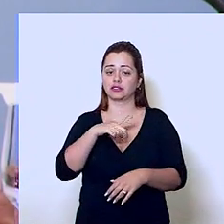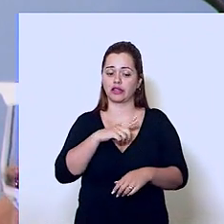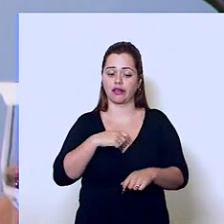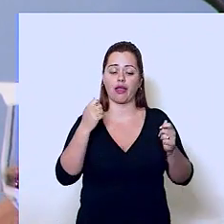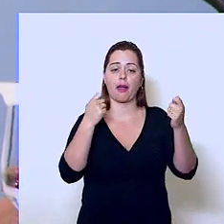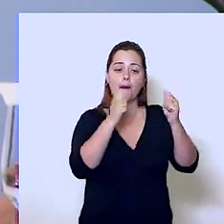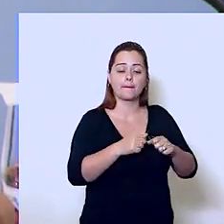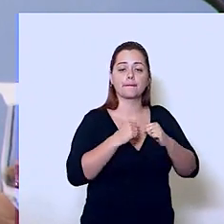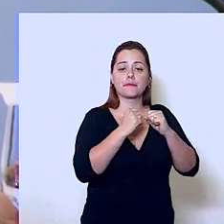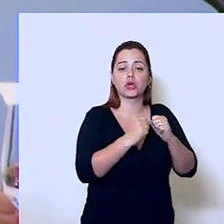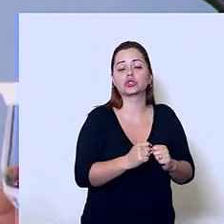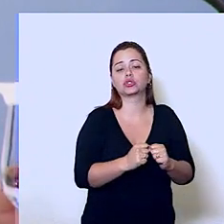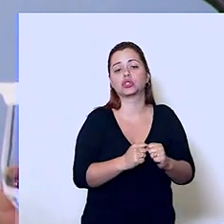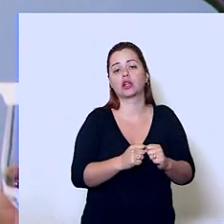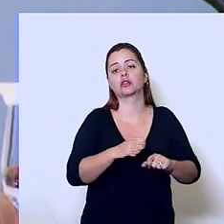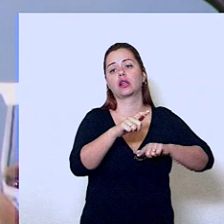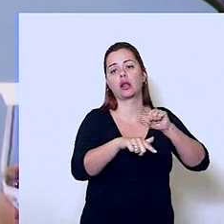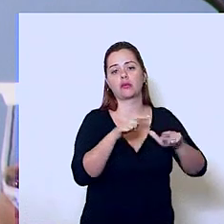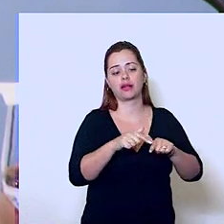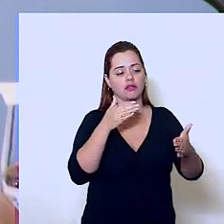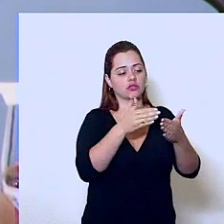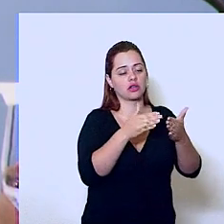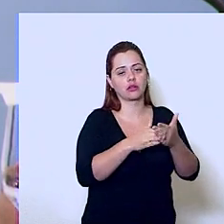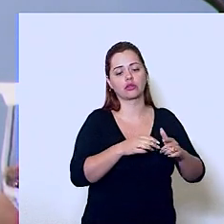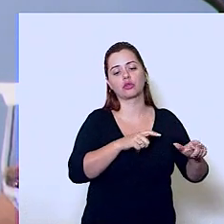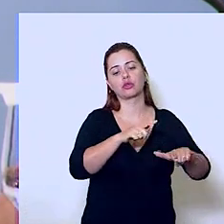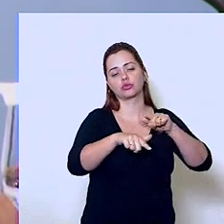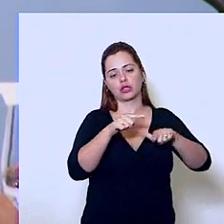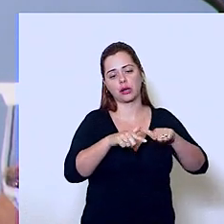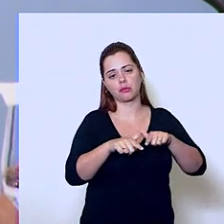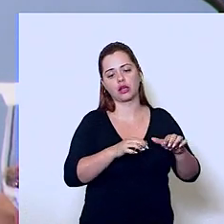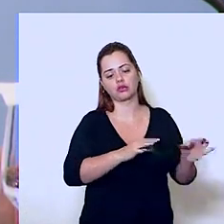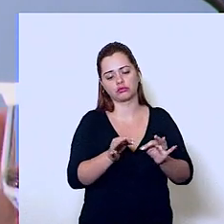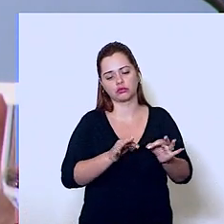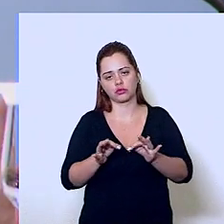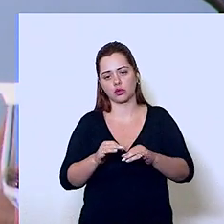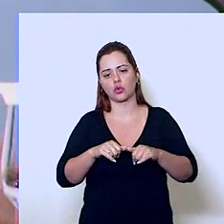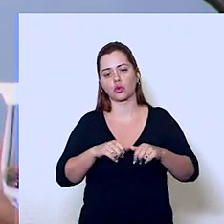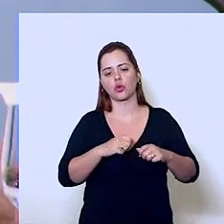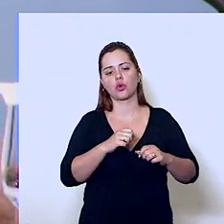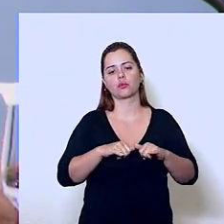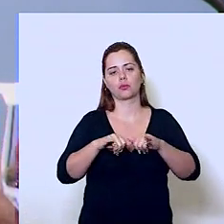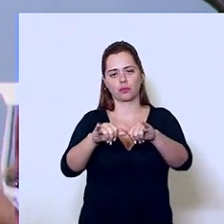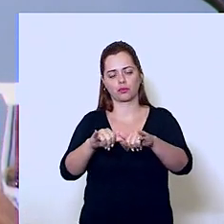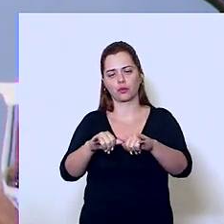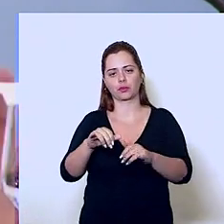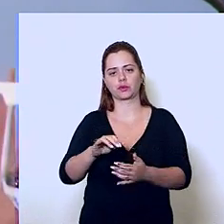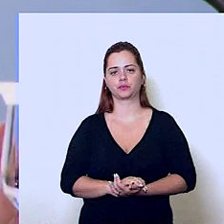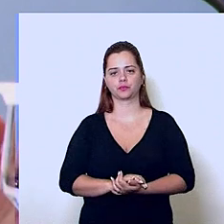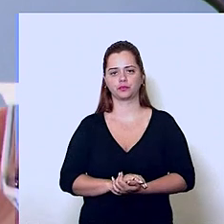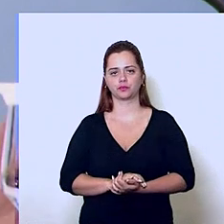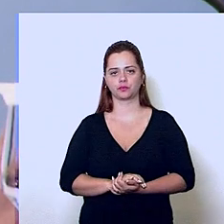participar diretamente da execução dos projetos de promoção comercial. Um outro aspecto dele,